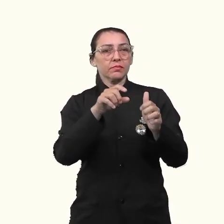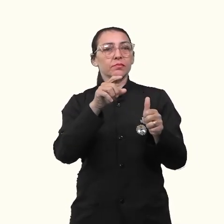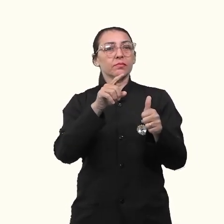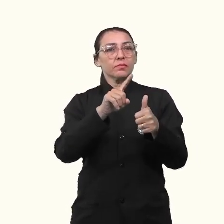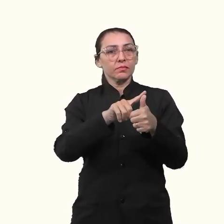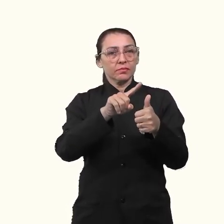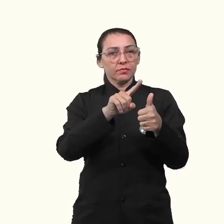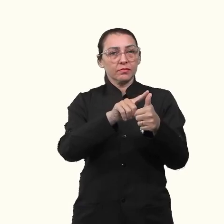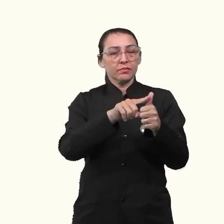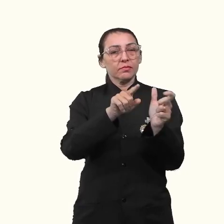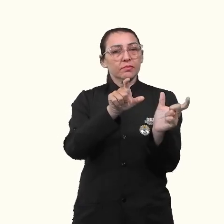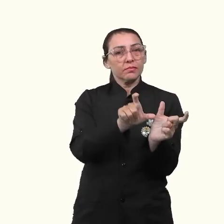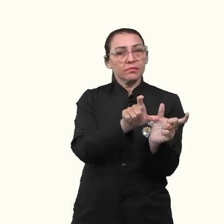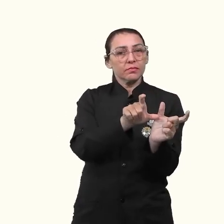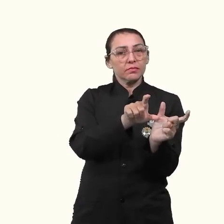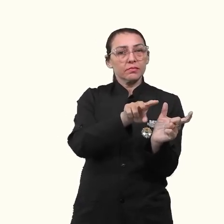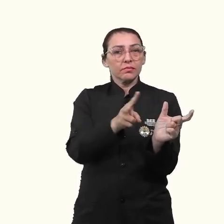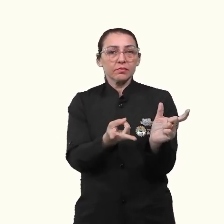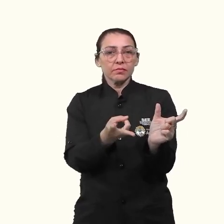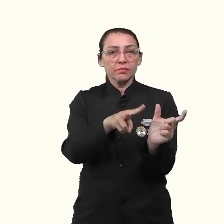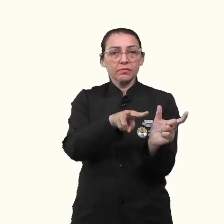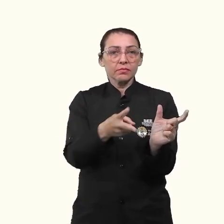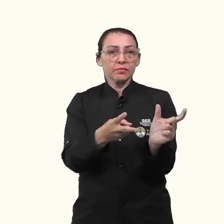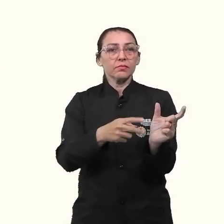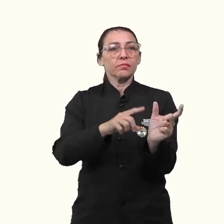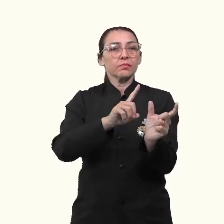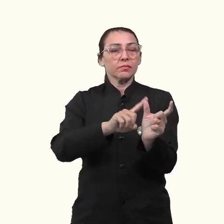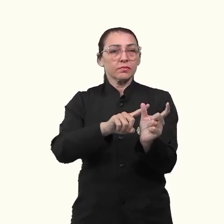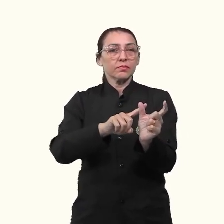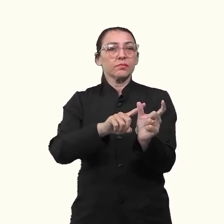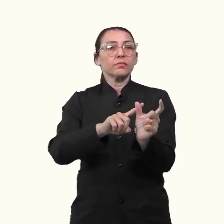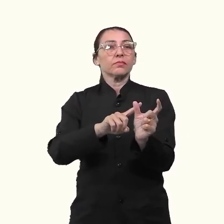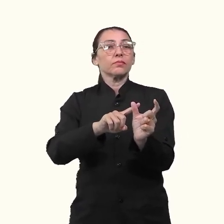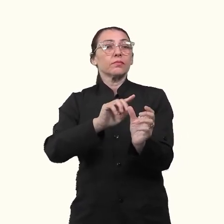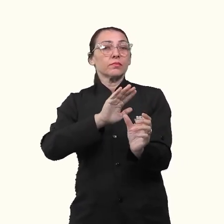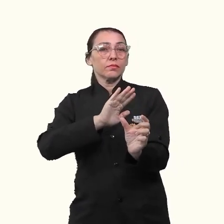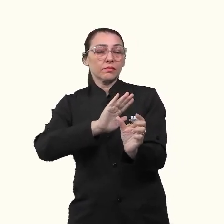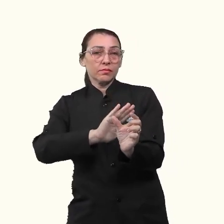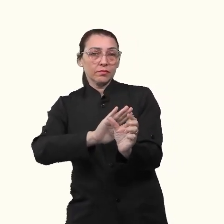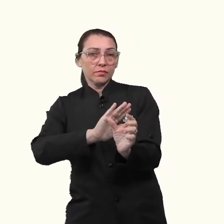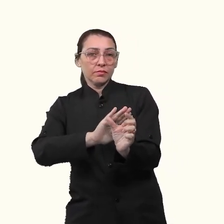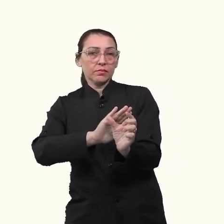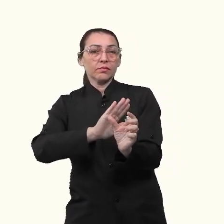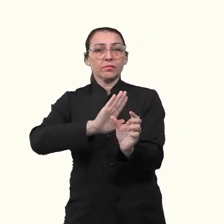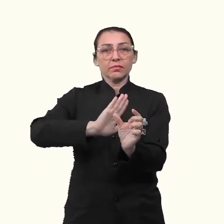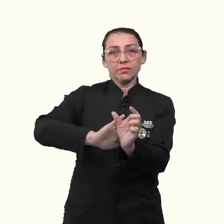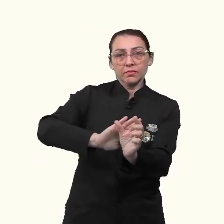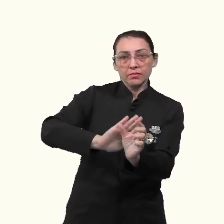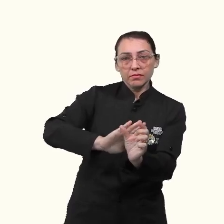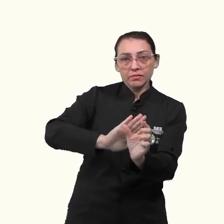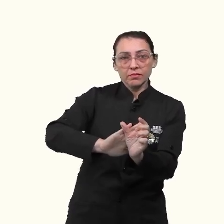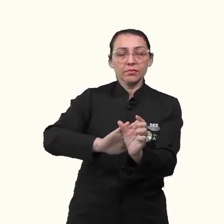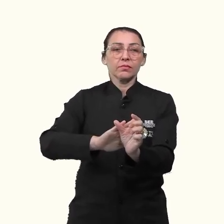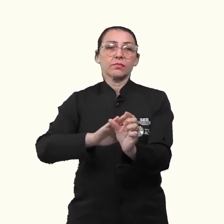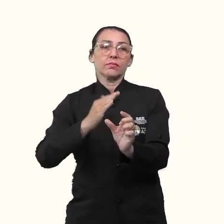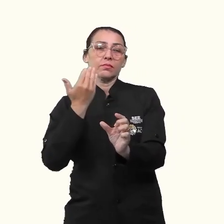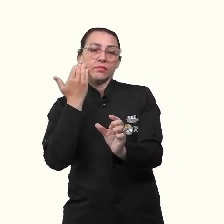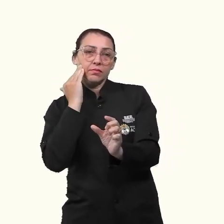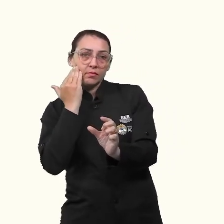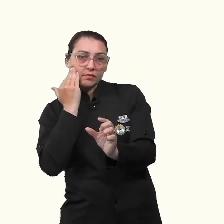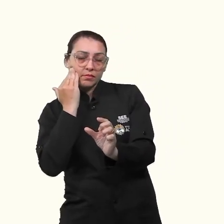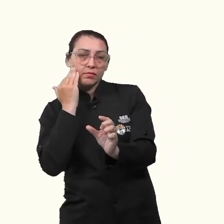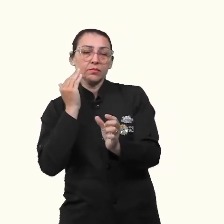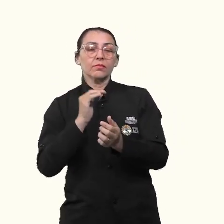a ambiguidade e conotação e denotação. Então, nós vamos compreender agora o que é